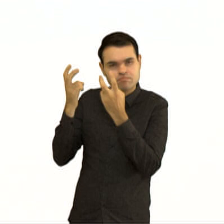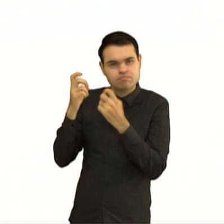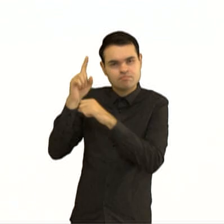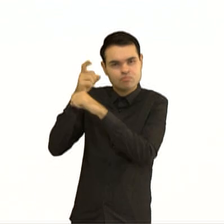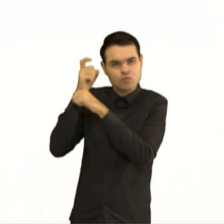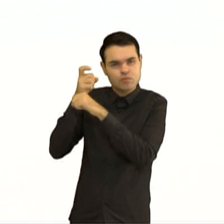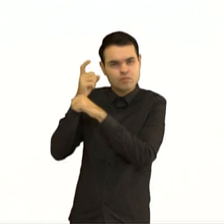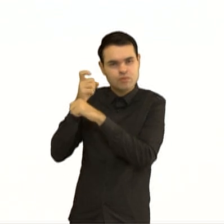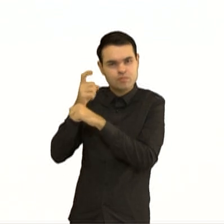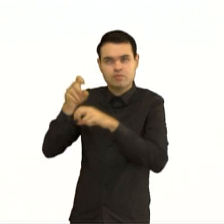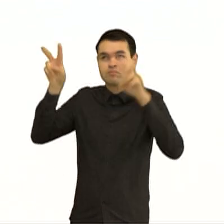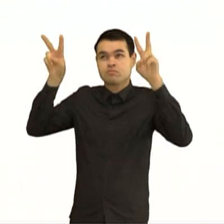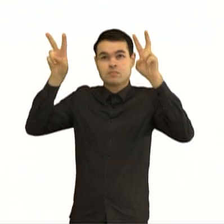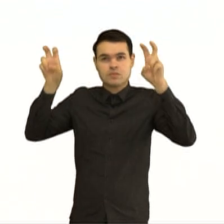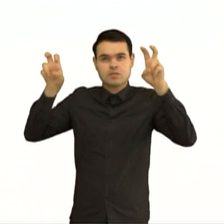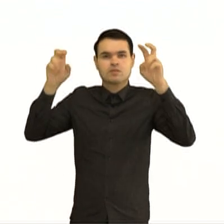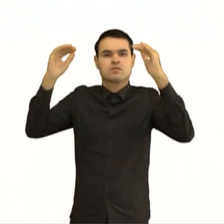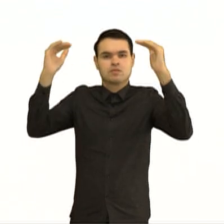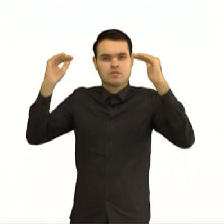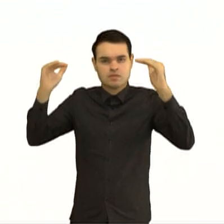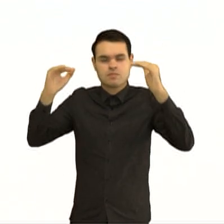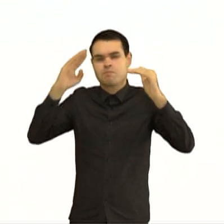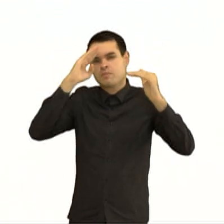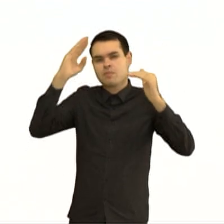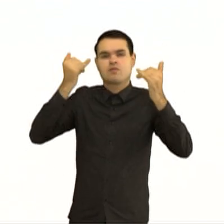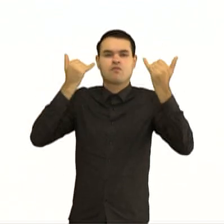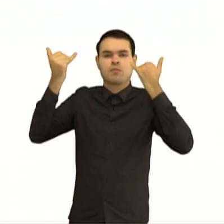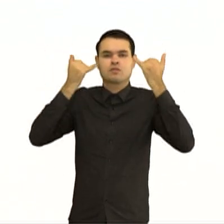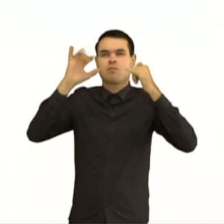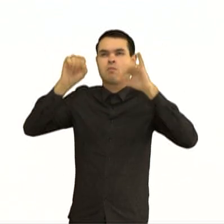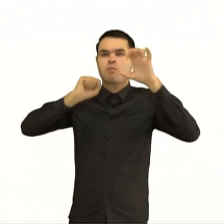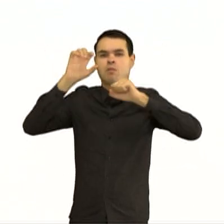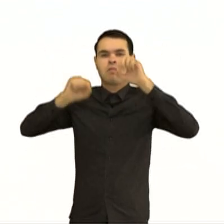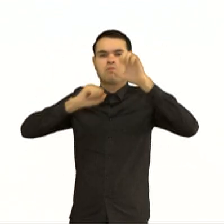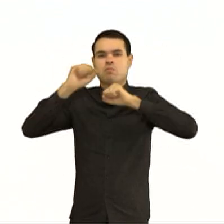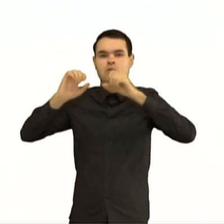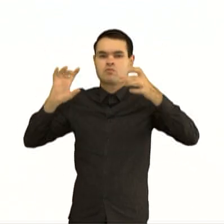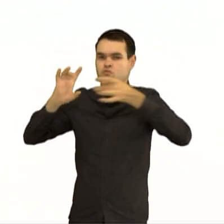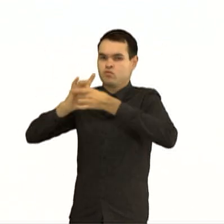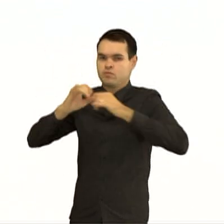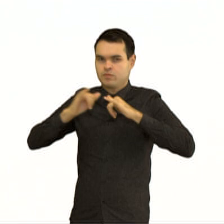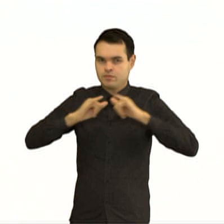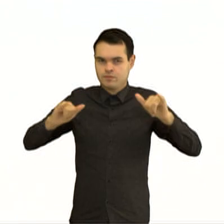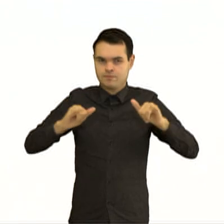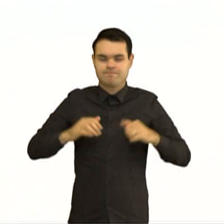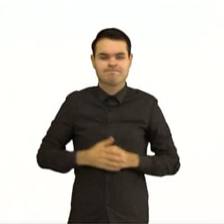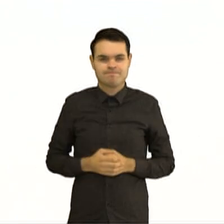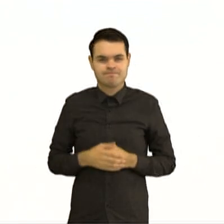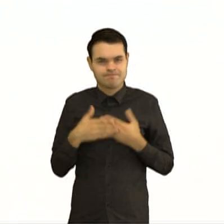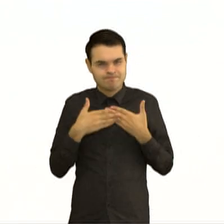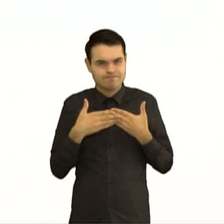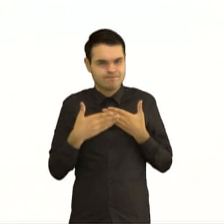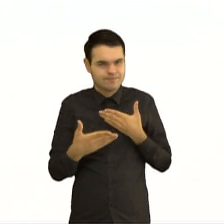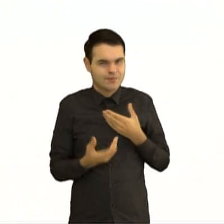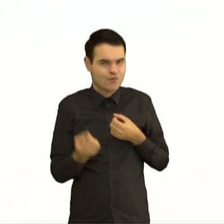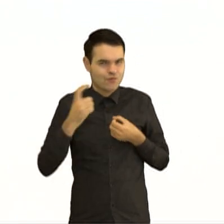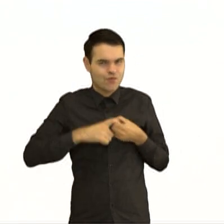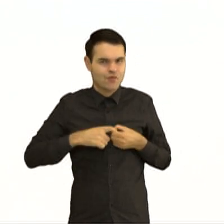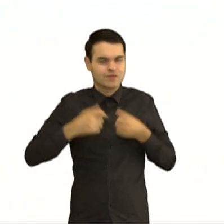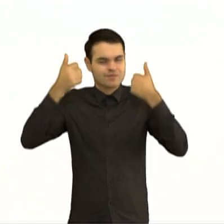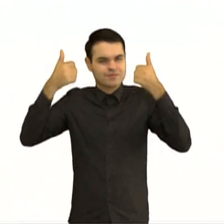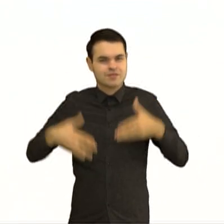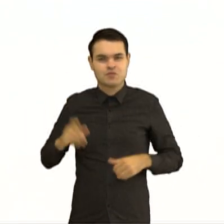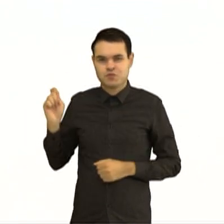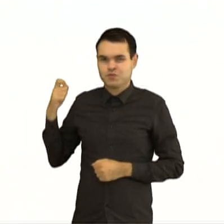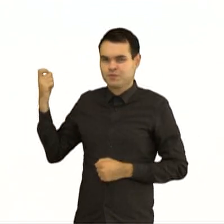título, subtítulo e no lead as principais informações referentes a essa notícia. Eu volto já já comentando essa